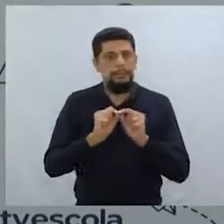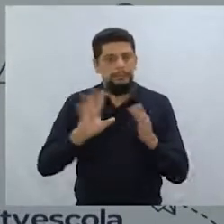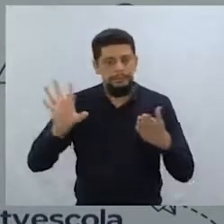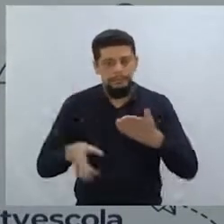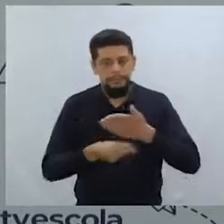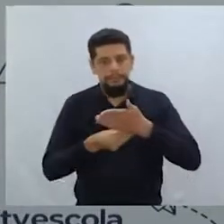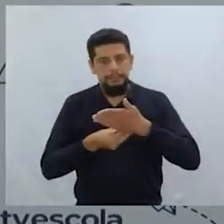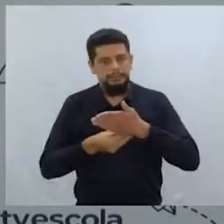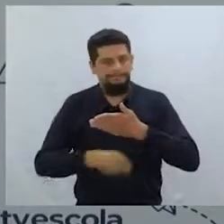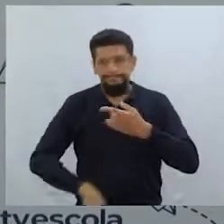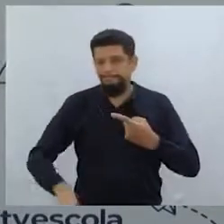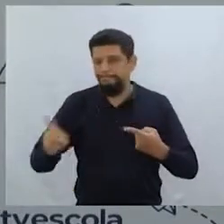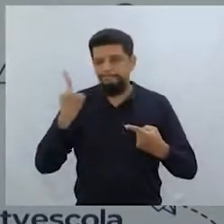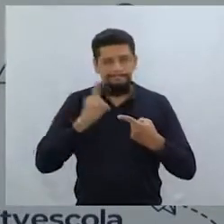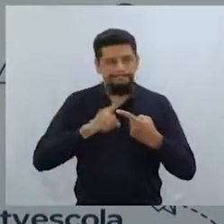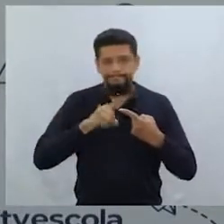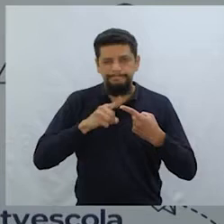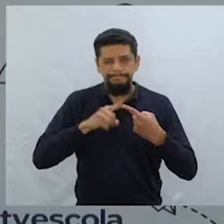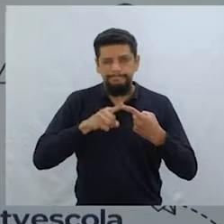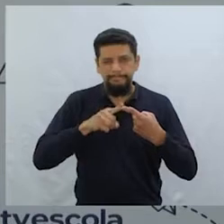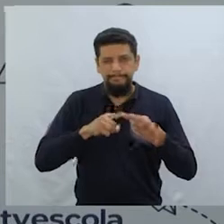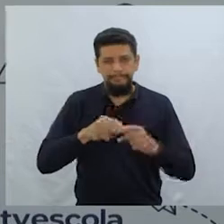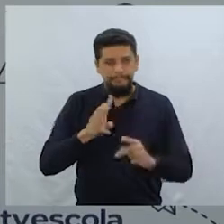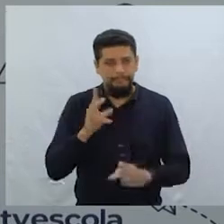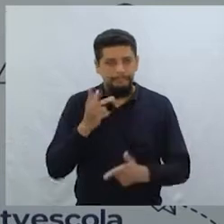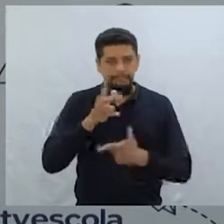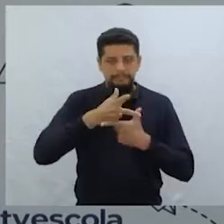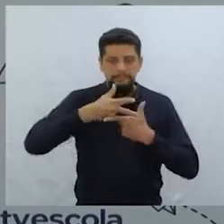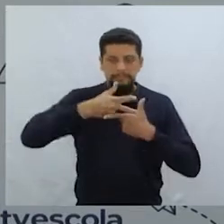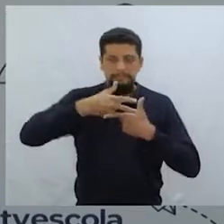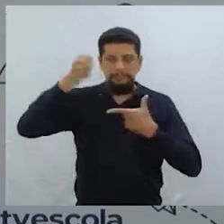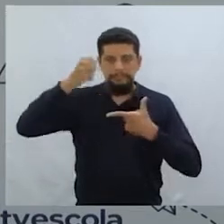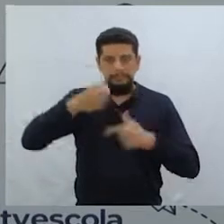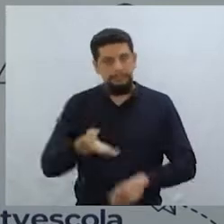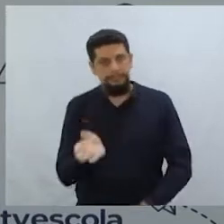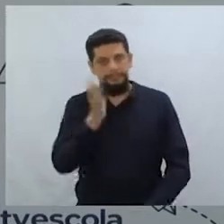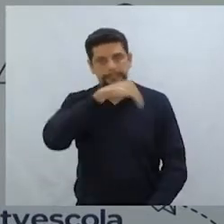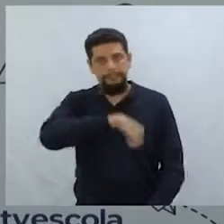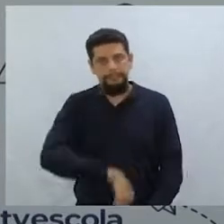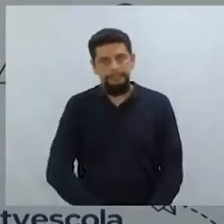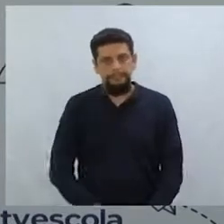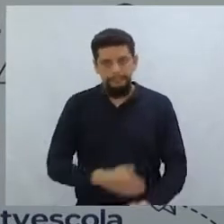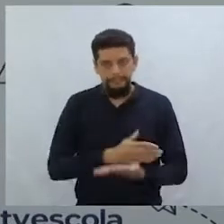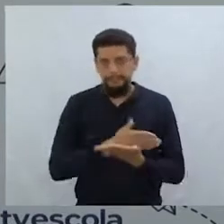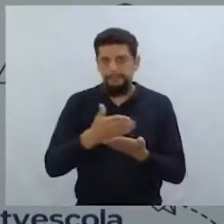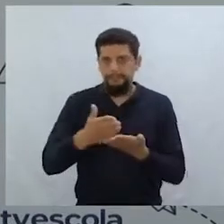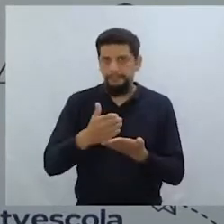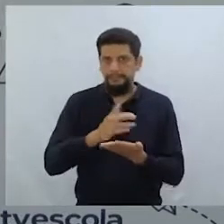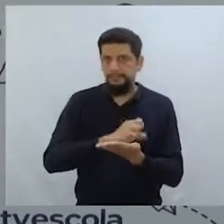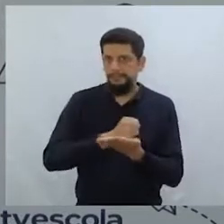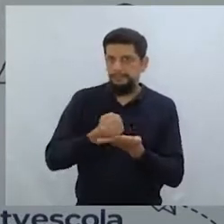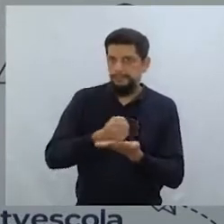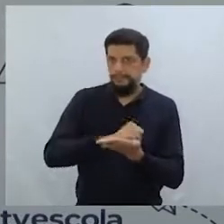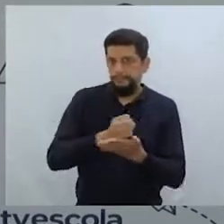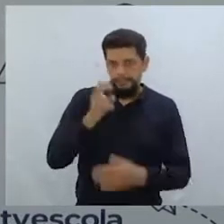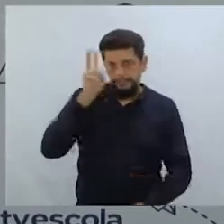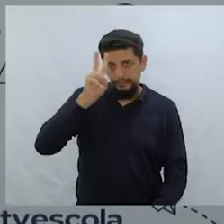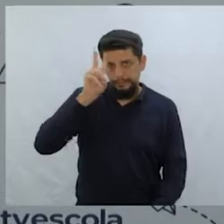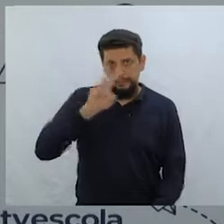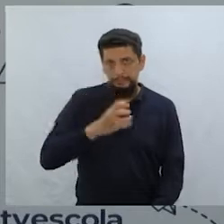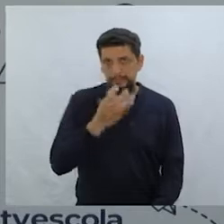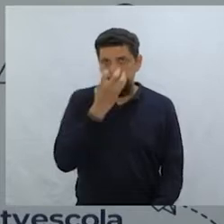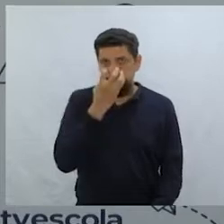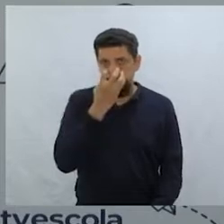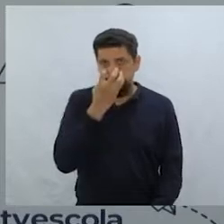quem é completar por primeiro vai ser o vencedor. Então, vamos lá? Vamos começar